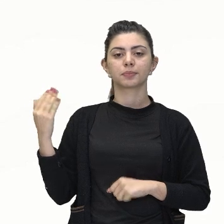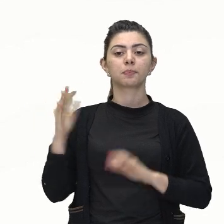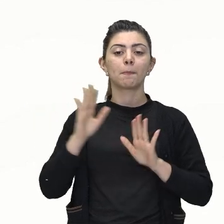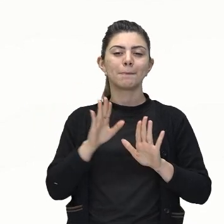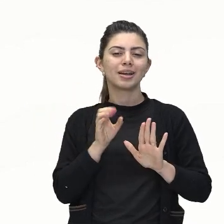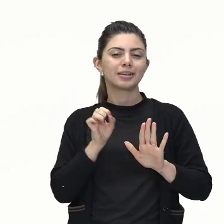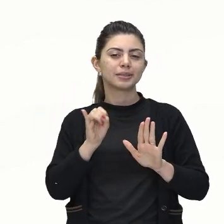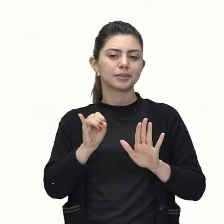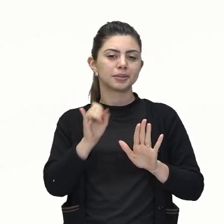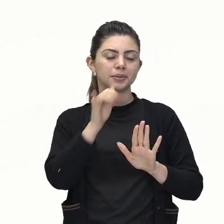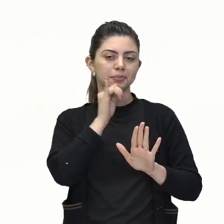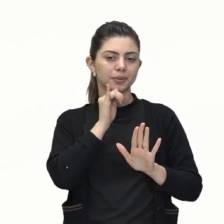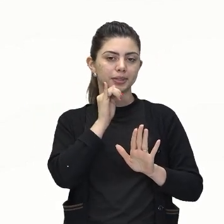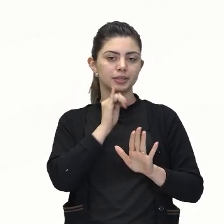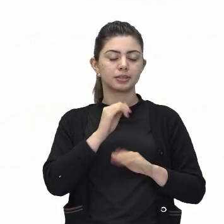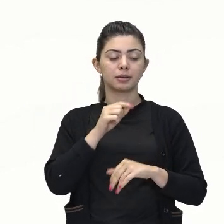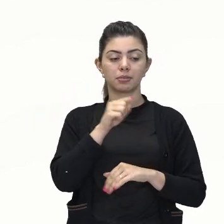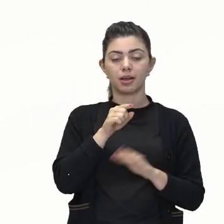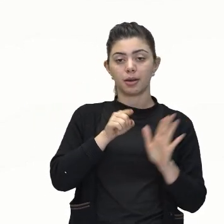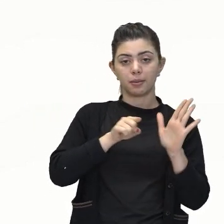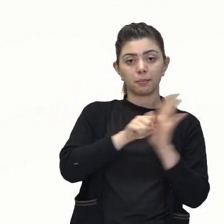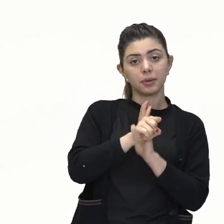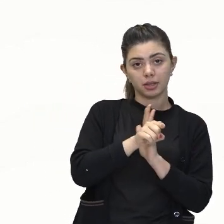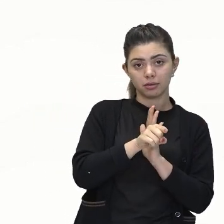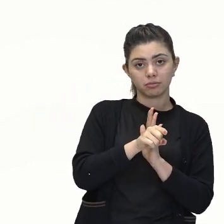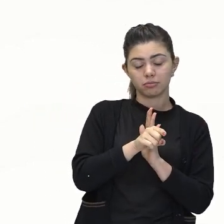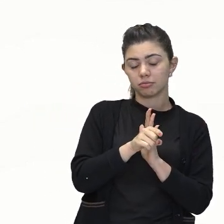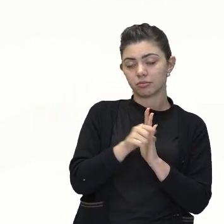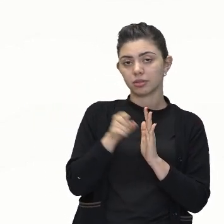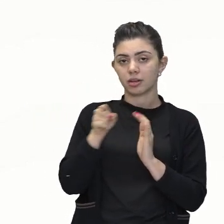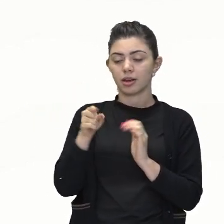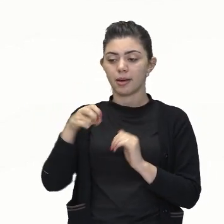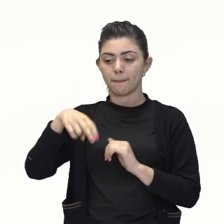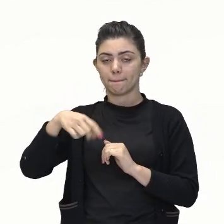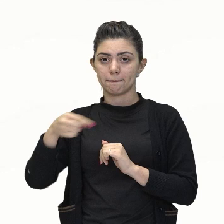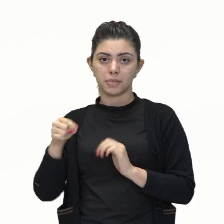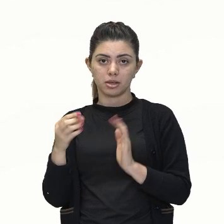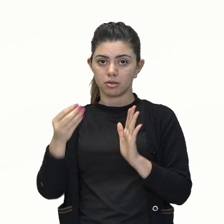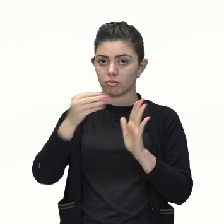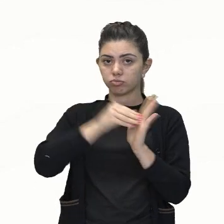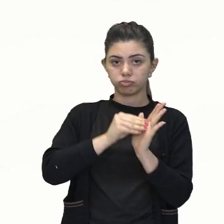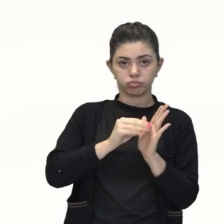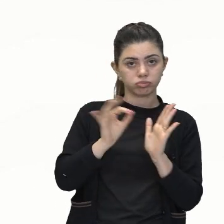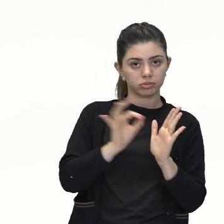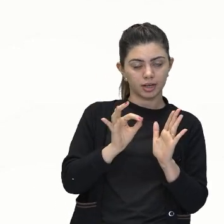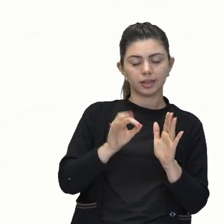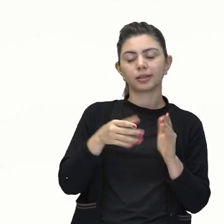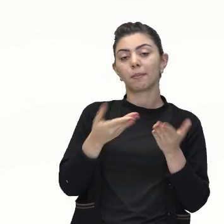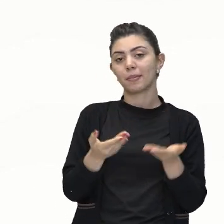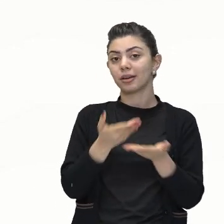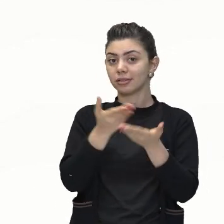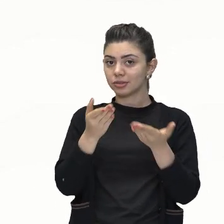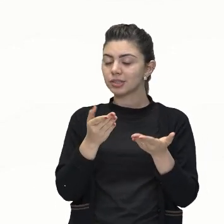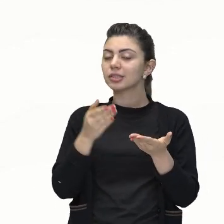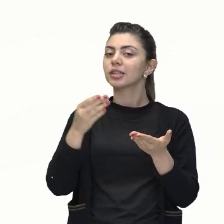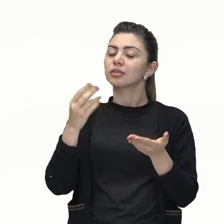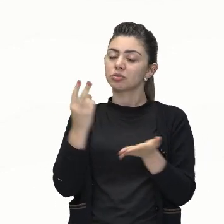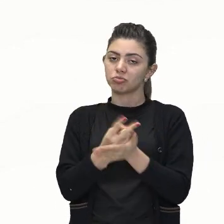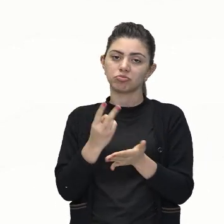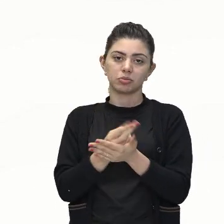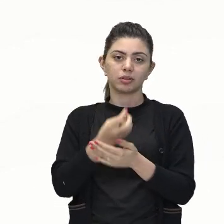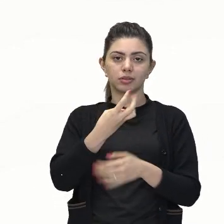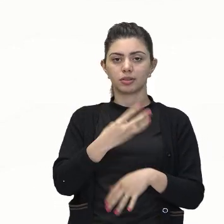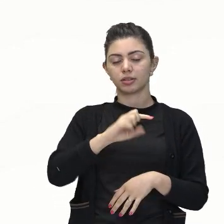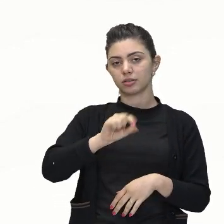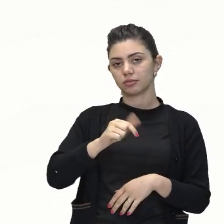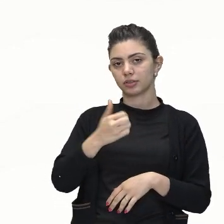algum acaso a questão não informasse o valor do π, ainda assim você iria considerá-lo como sendo